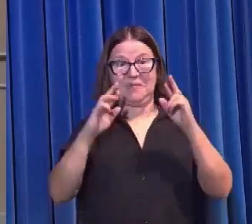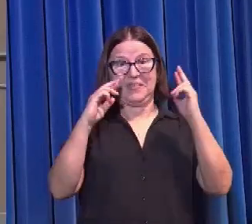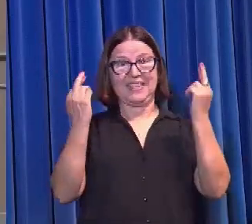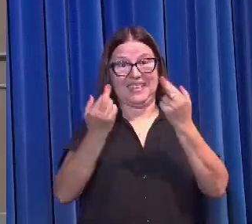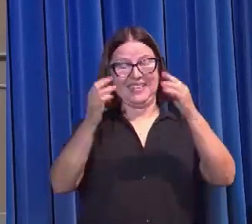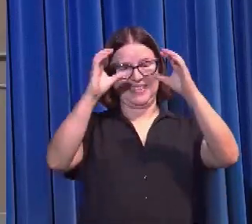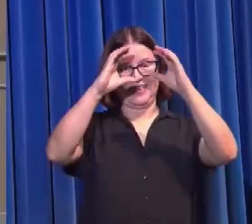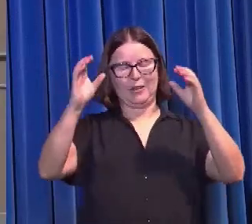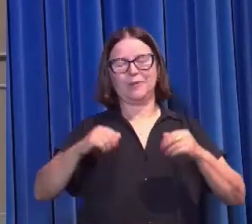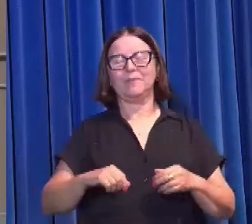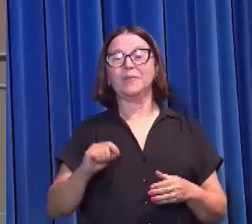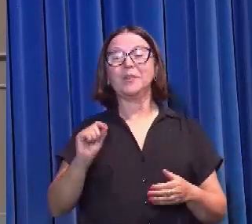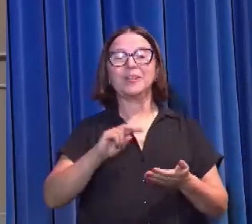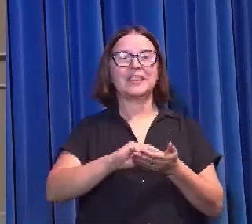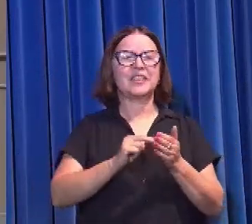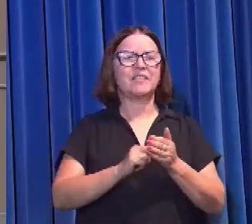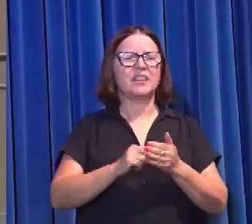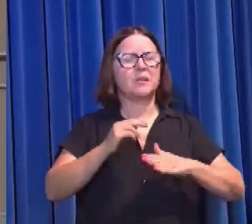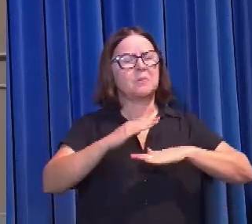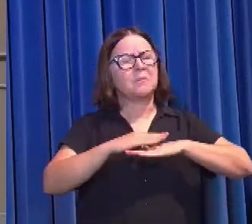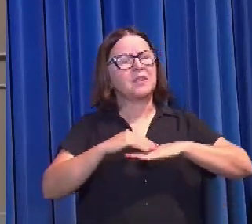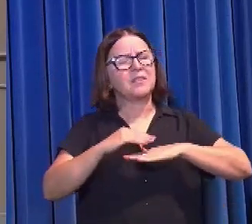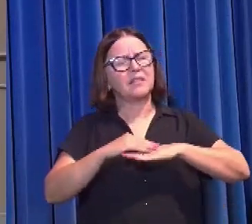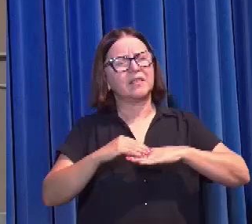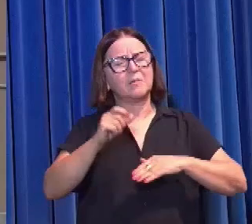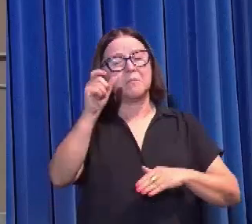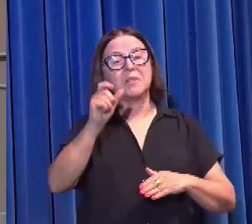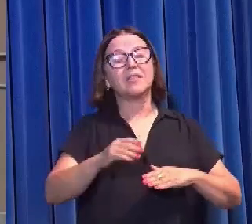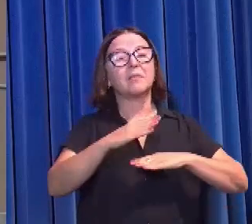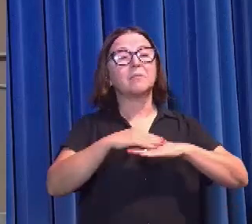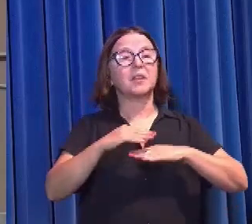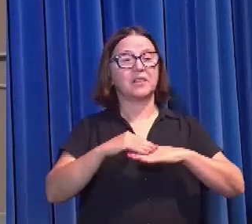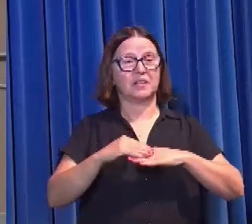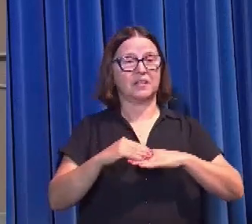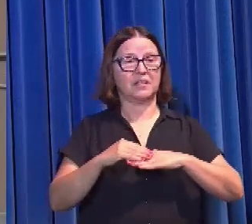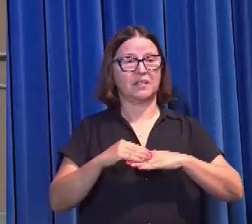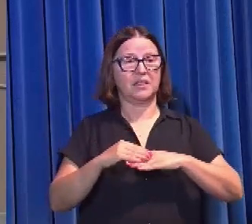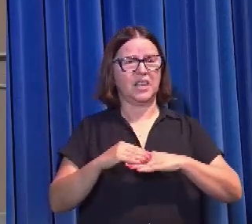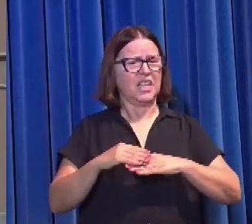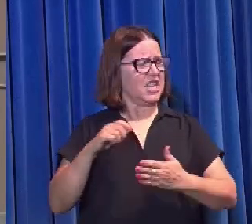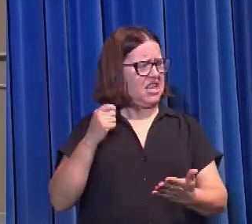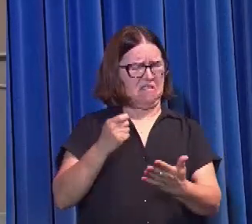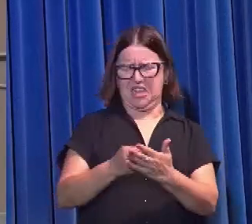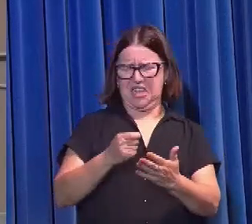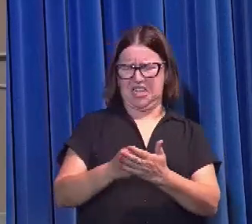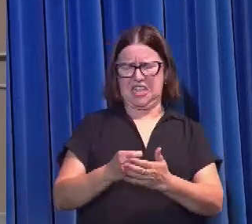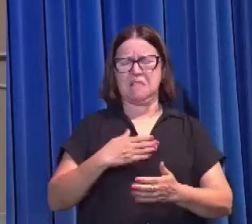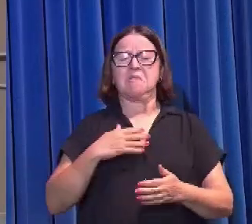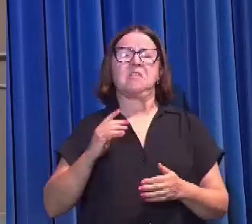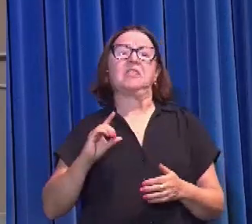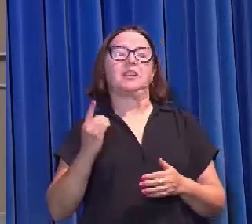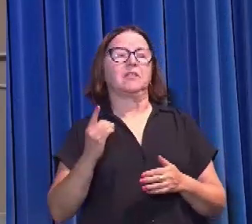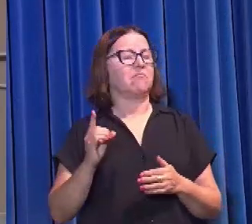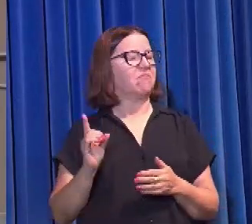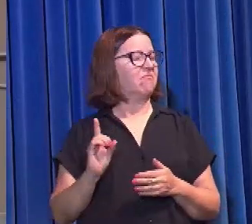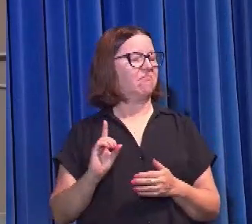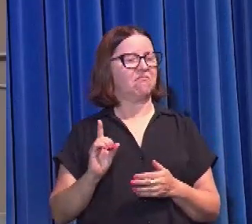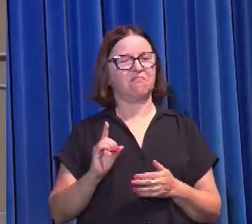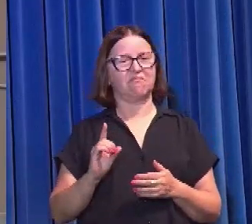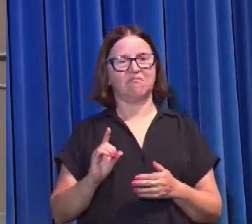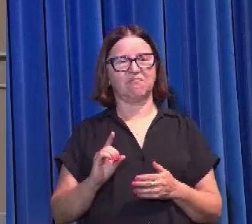cara manso? É um cara que não faz questão dos seus direitos. Abrir mão dos seus